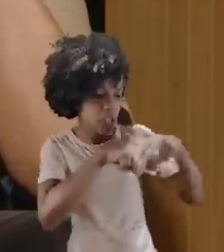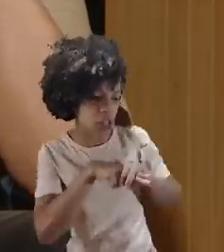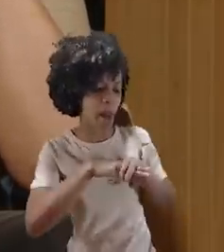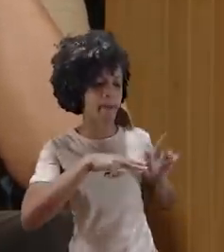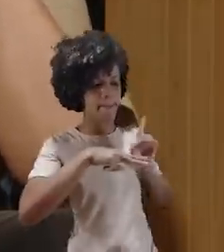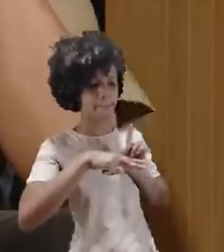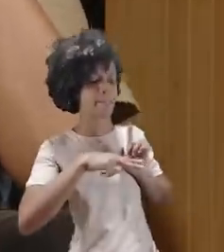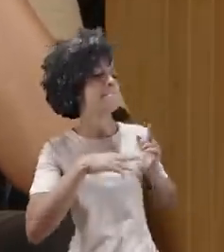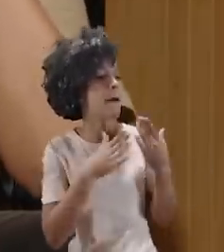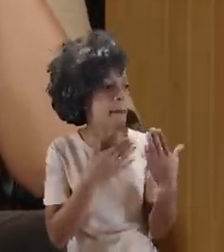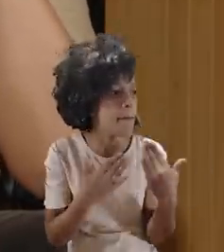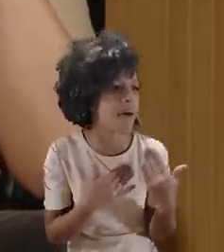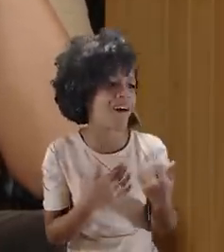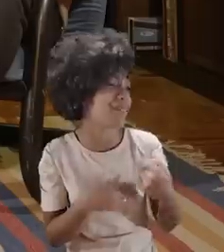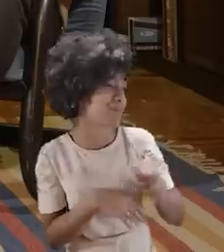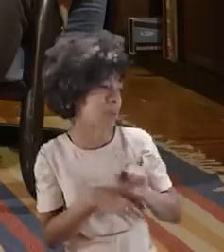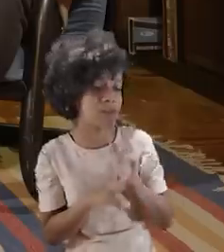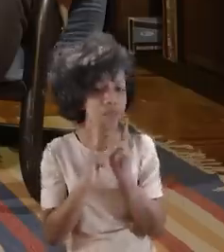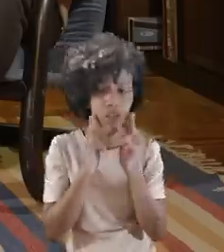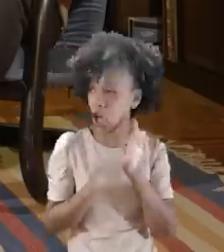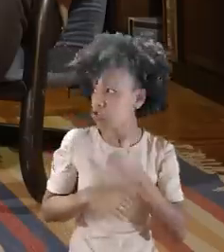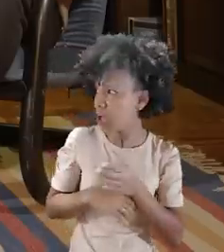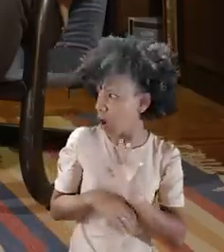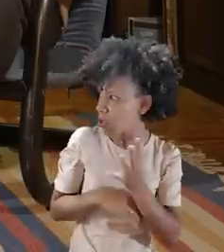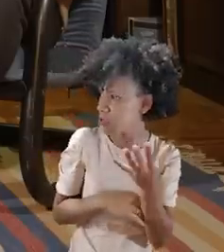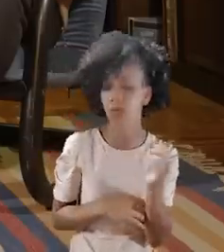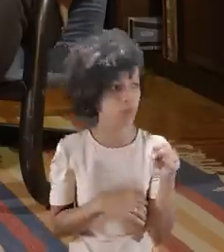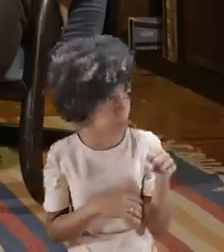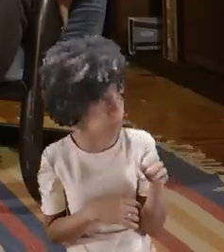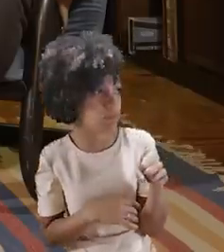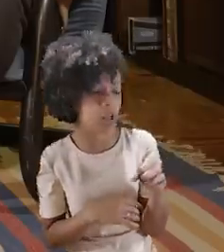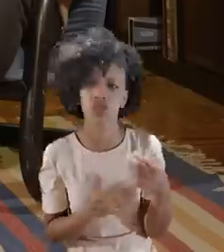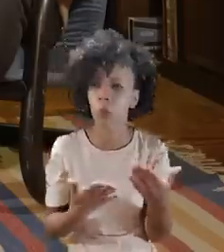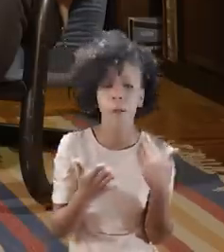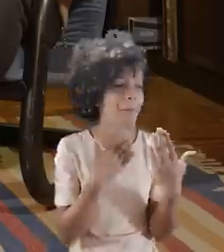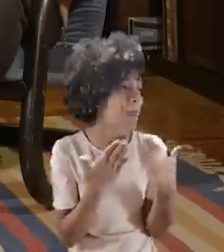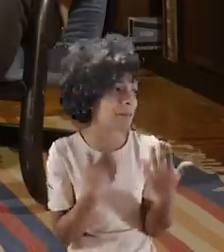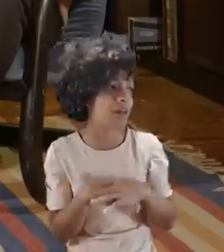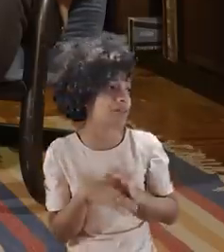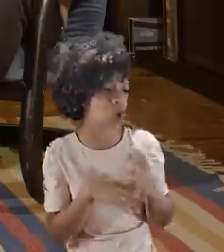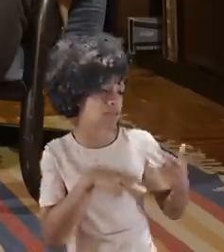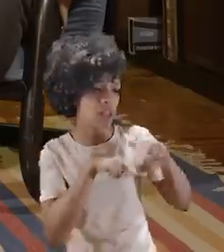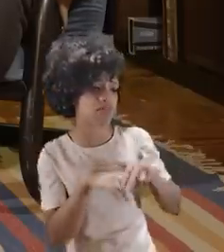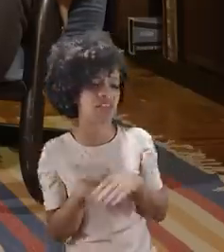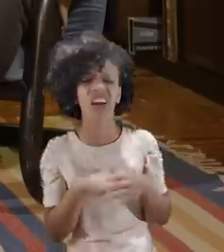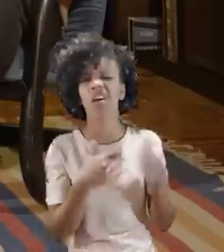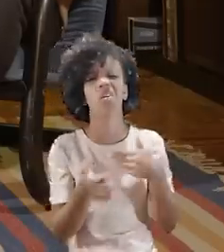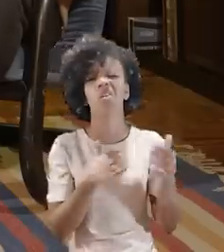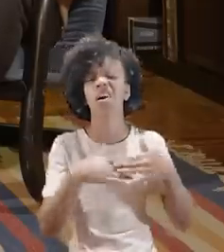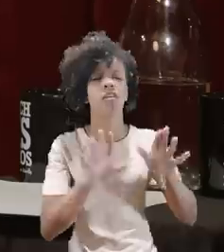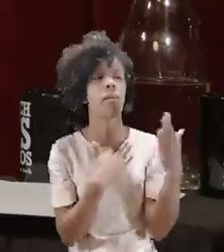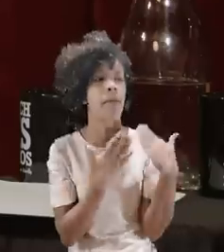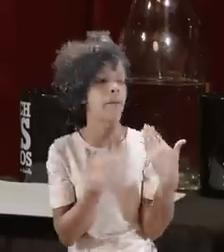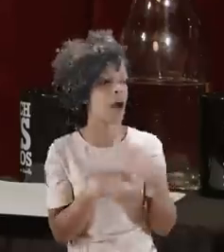ideia com o cliente aliás às vezes ele ele nem precisa cortar o cabelo humano a já aconteceu isso também ela falando para bater papo senta lá foi qualquer